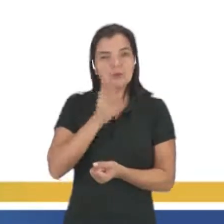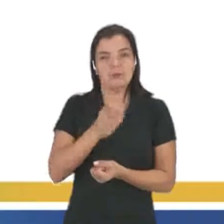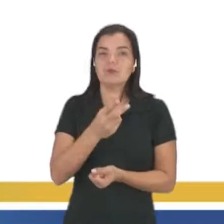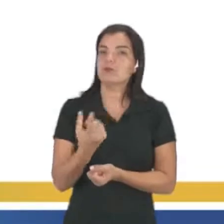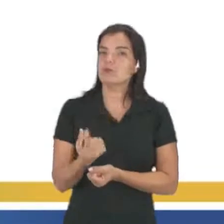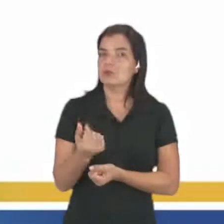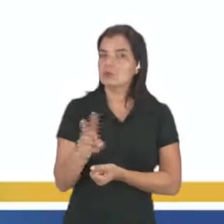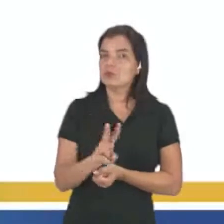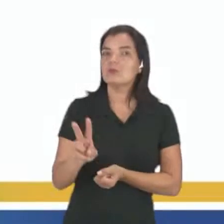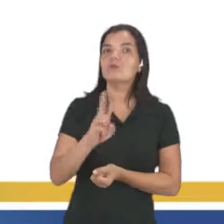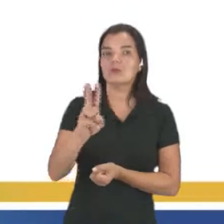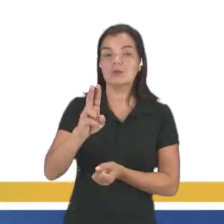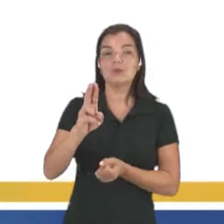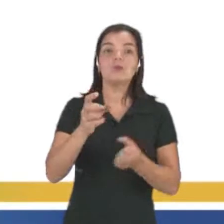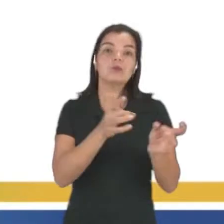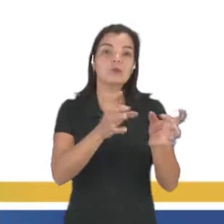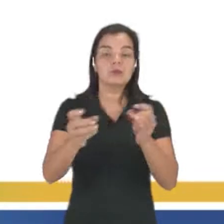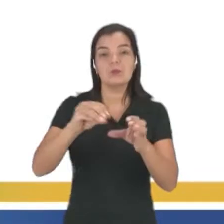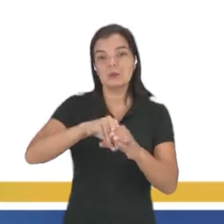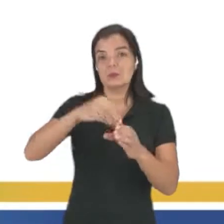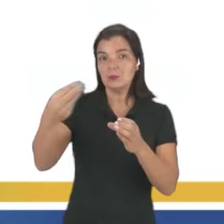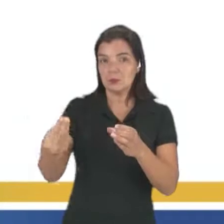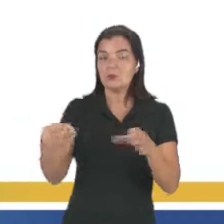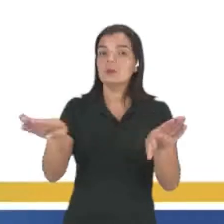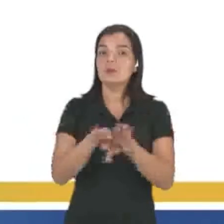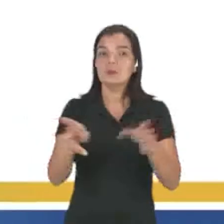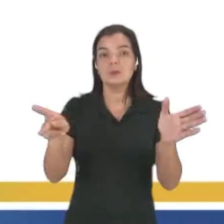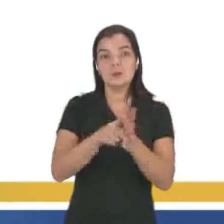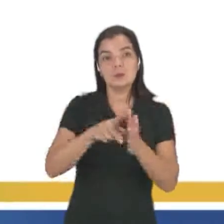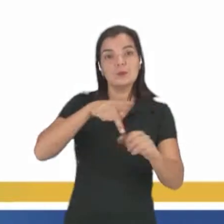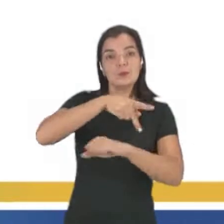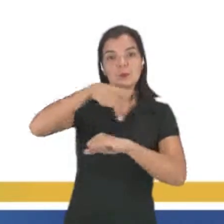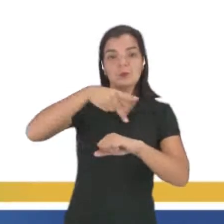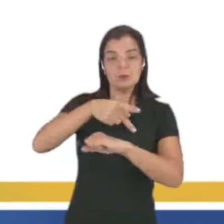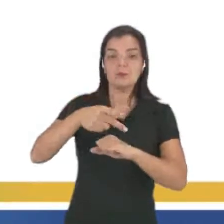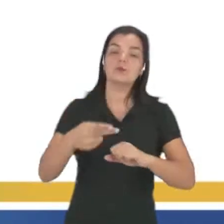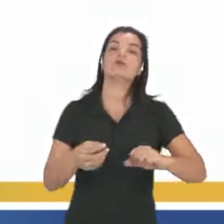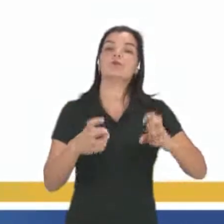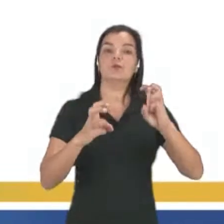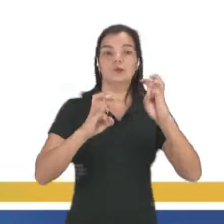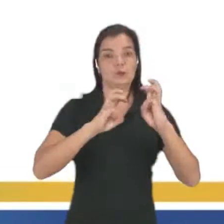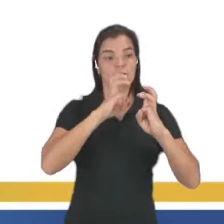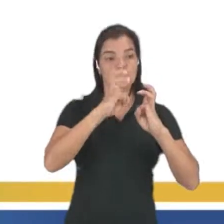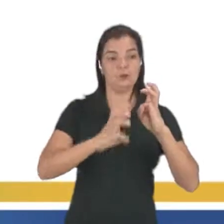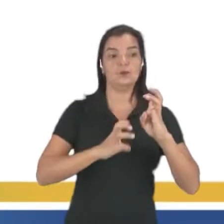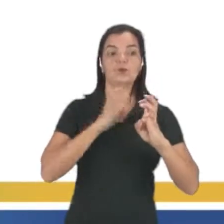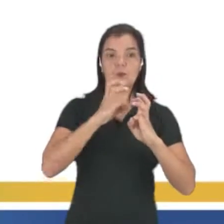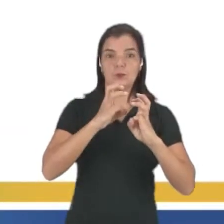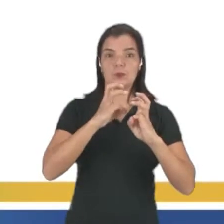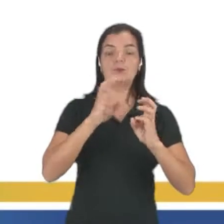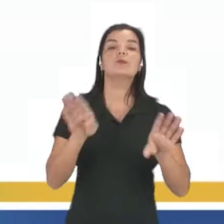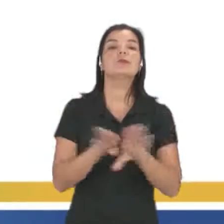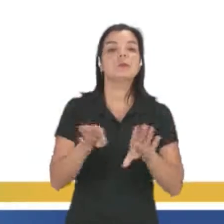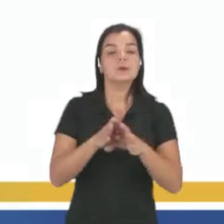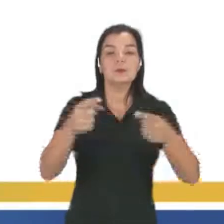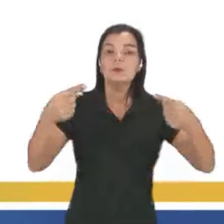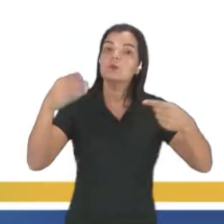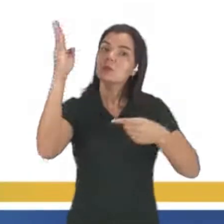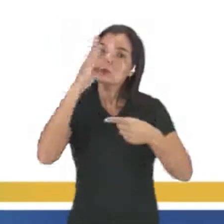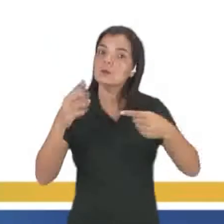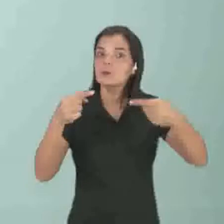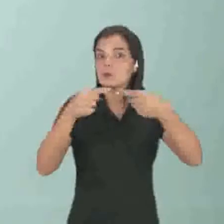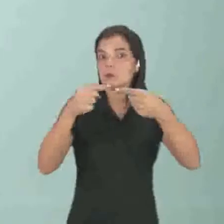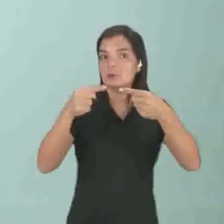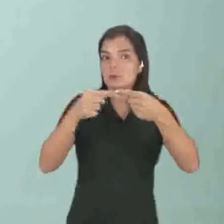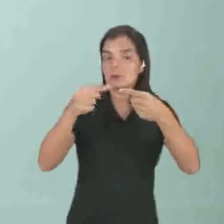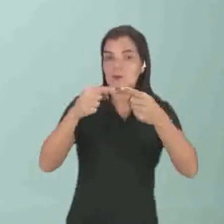tarifas para suas exportações e importações. É o caso do Mercosul. O Brasil, quando faz uma combinação